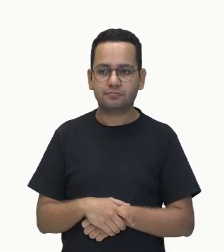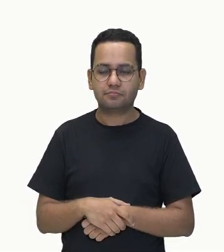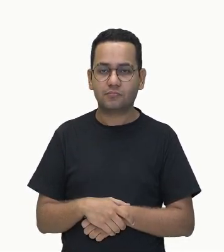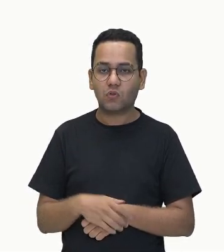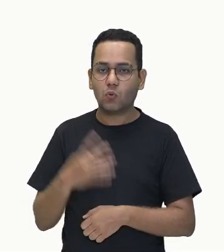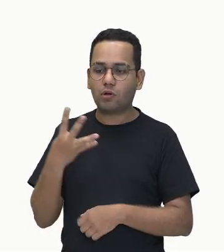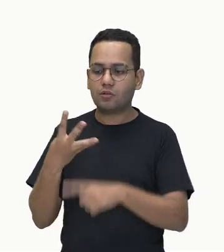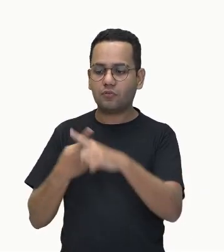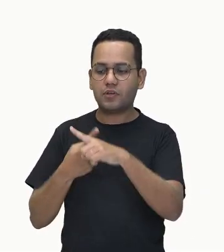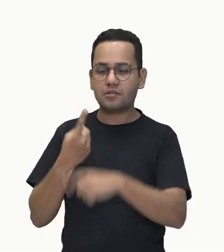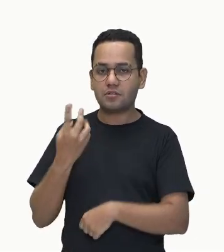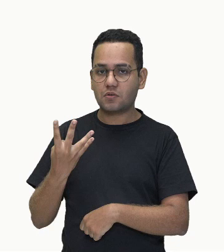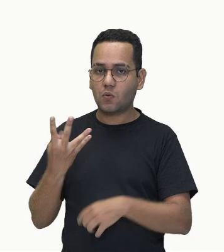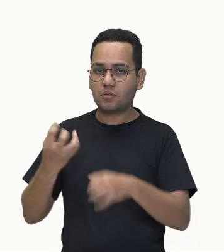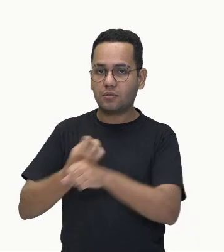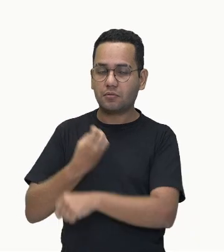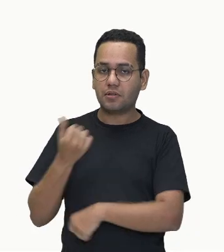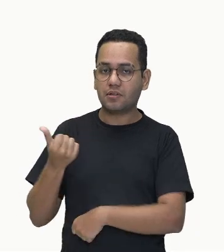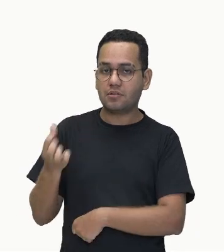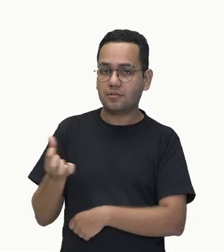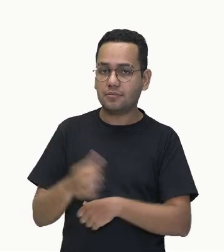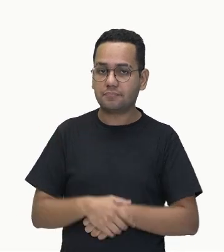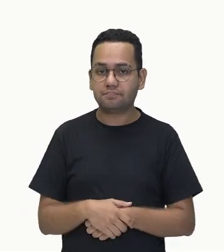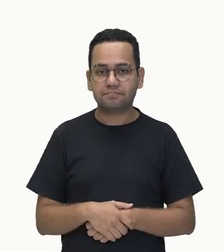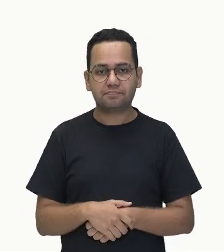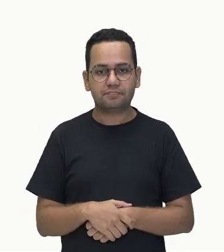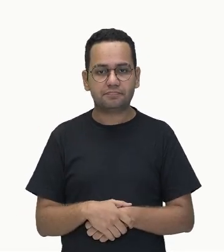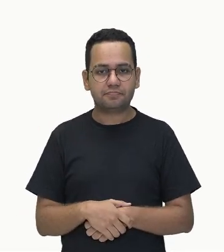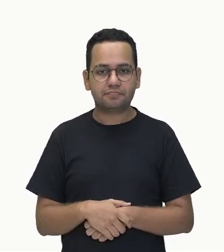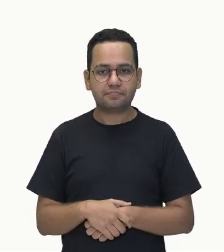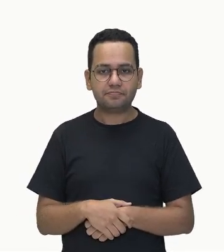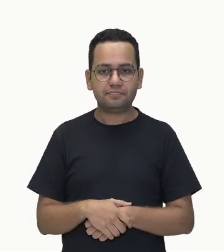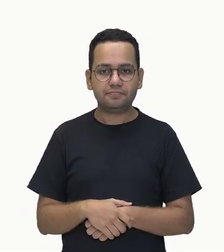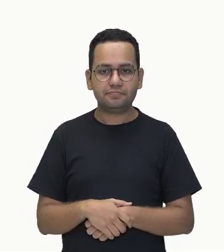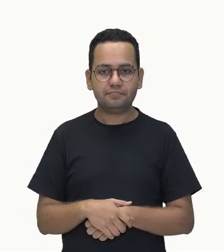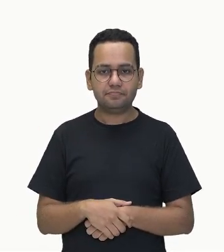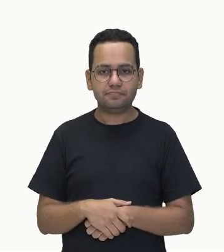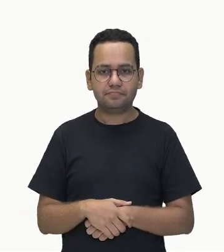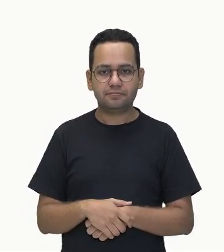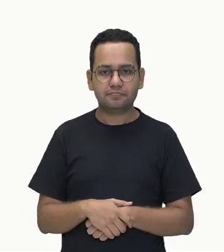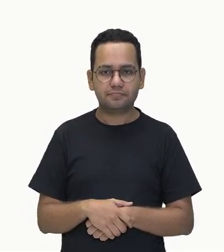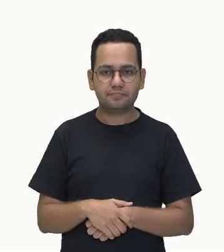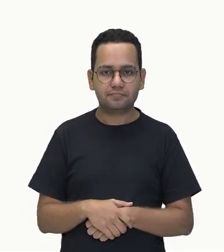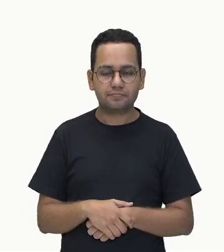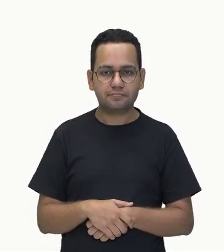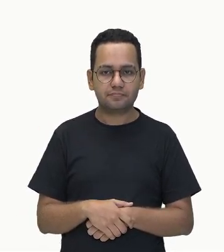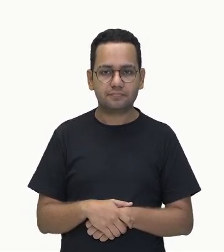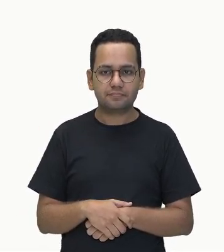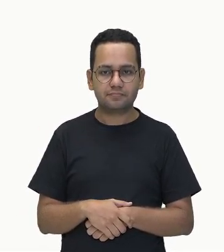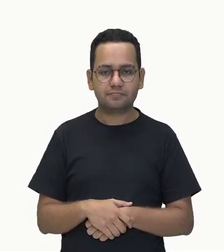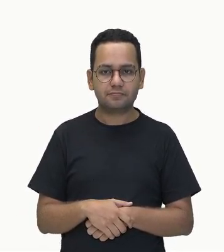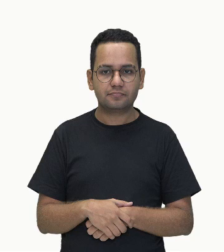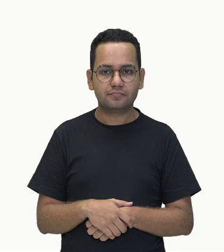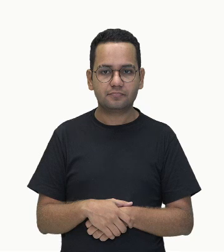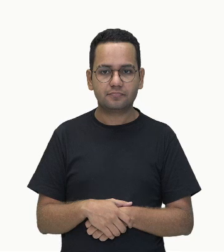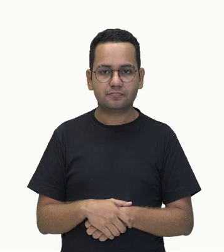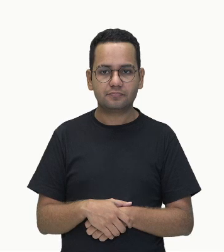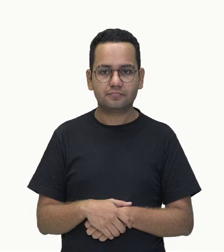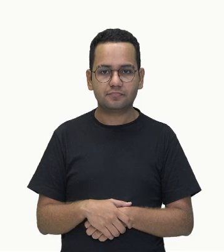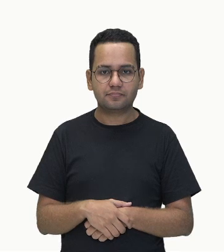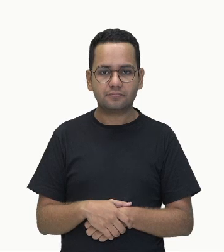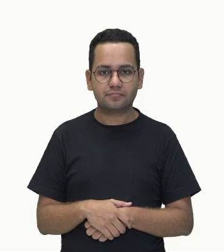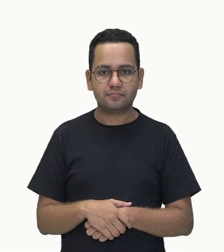quadrado é a mesma coisa que 4 x 4 que é igual a 16 então eu posso concluir que